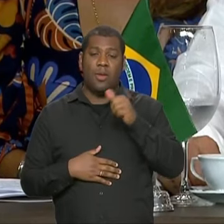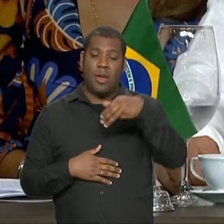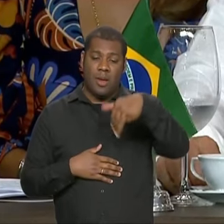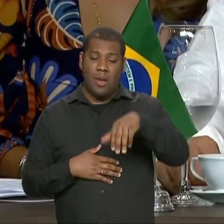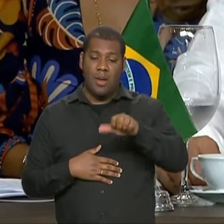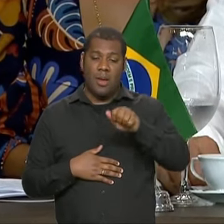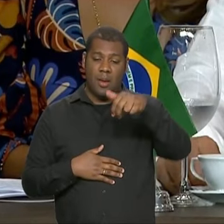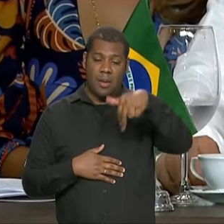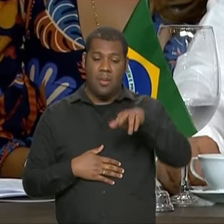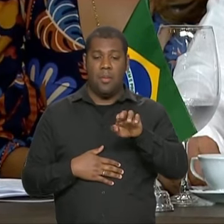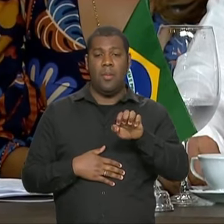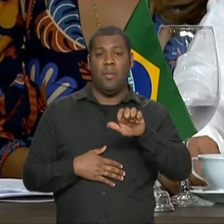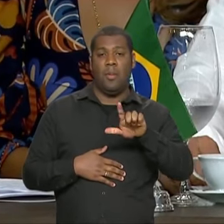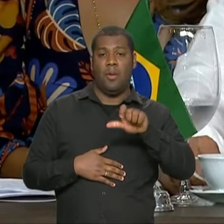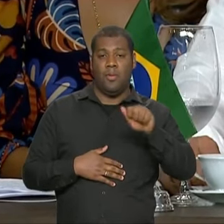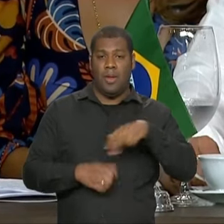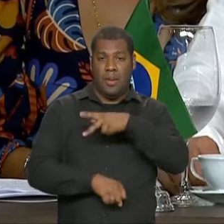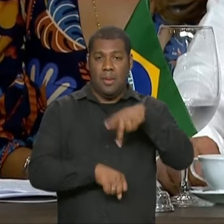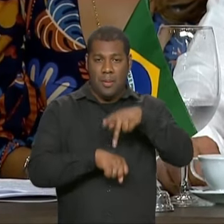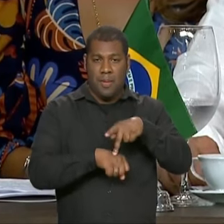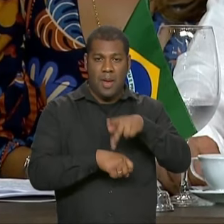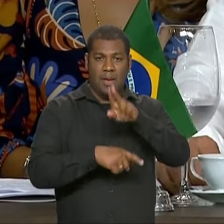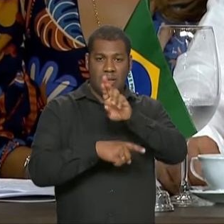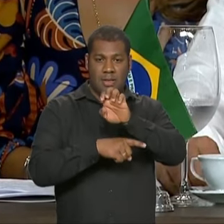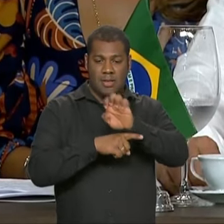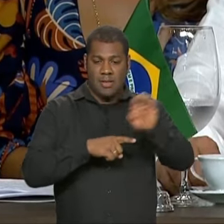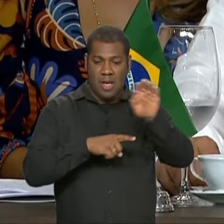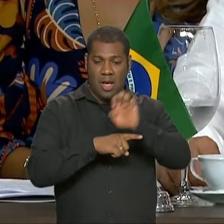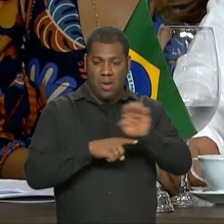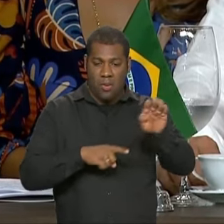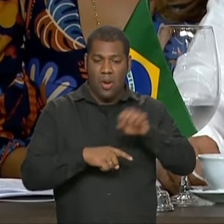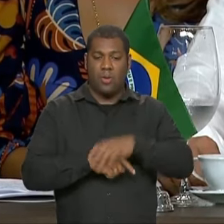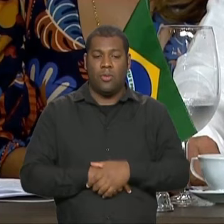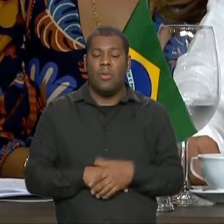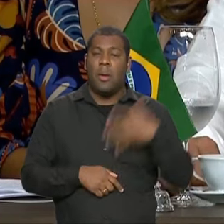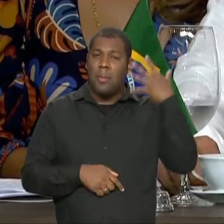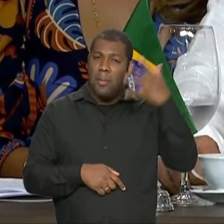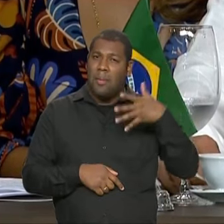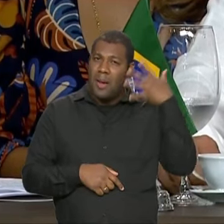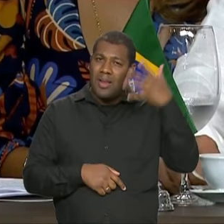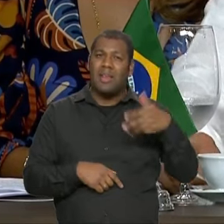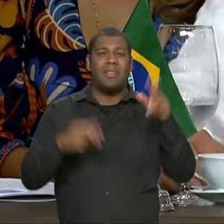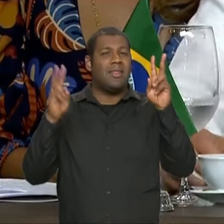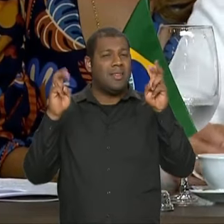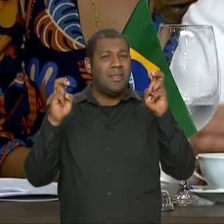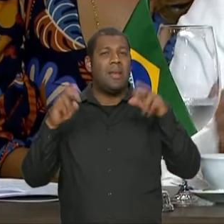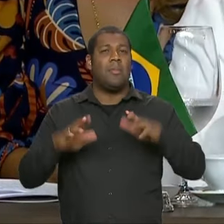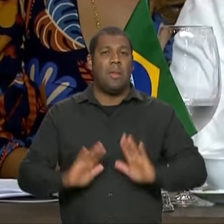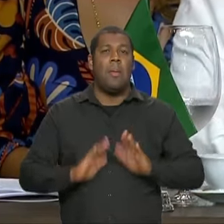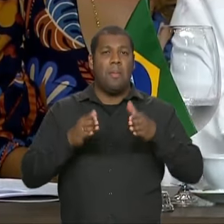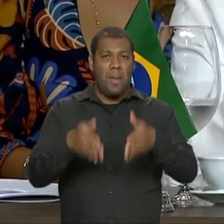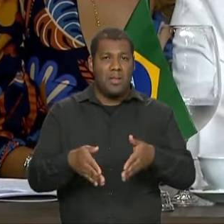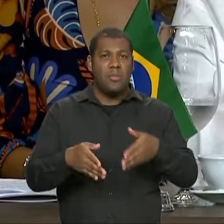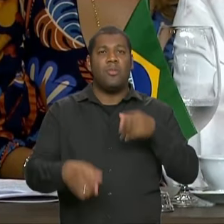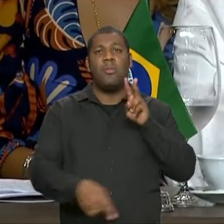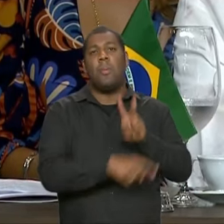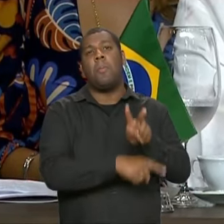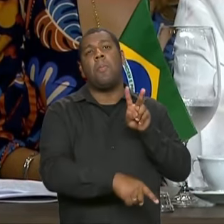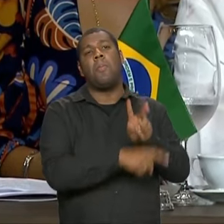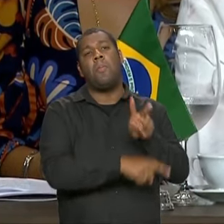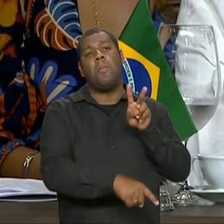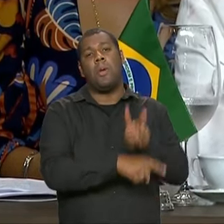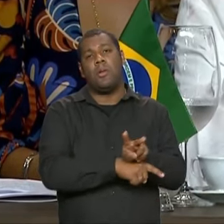Salomé Vilafuerte Merino, do Equador, para nos relatar sobre a plenária intitulada Participação e a Proteção de